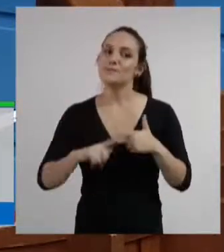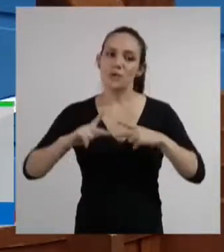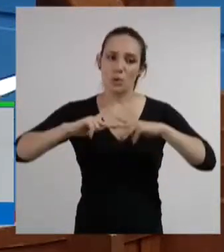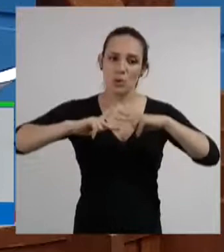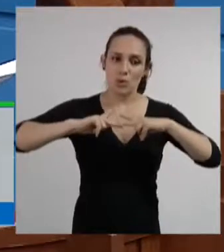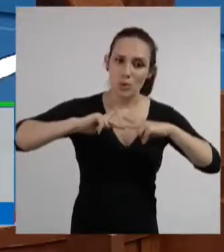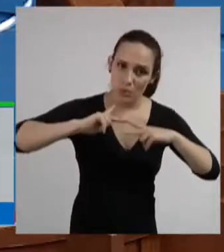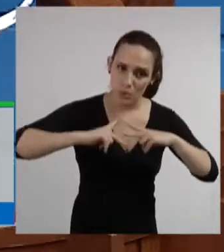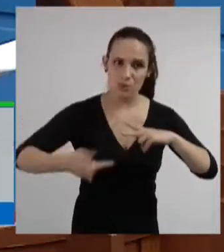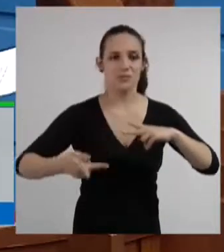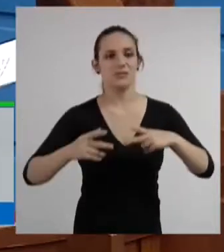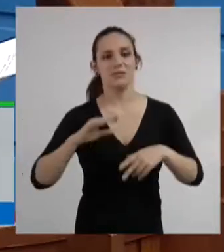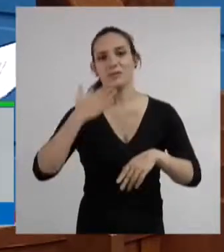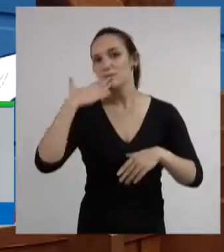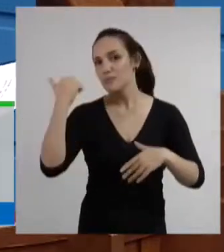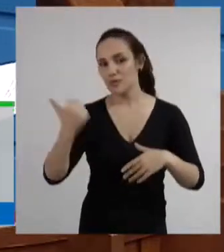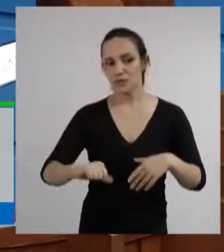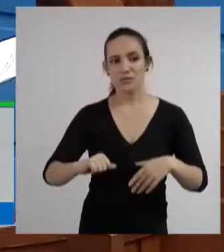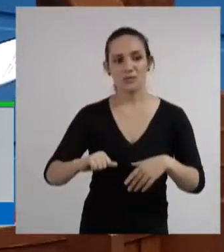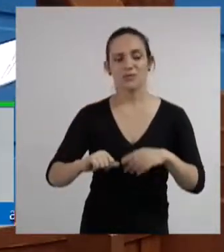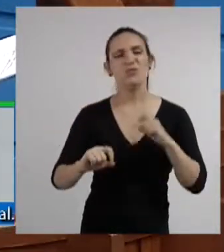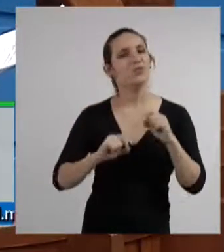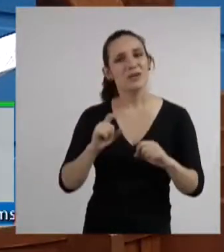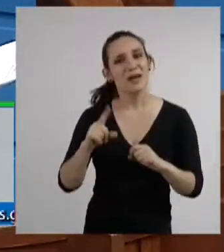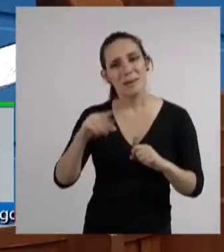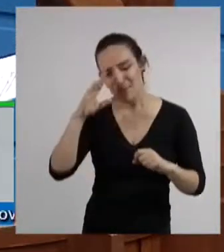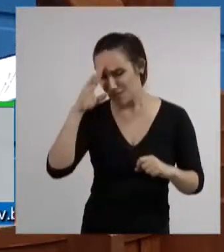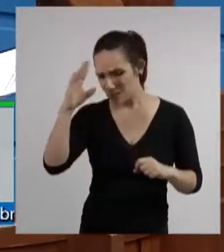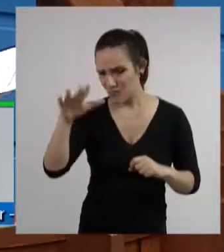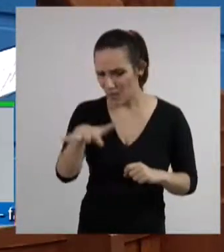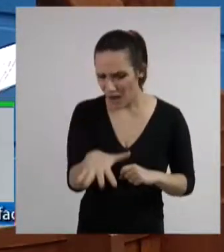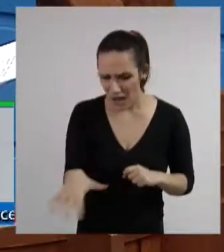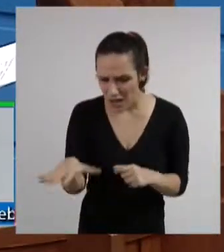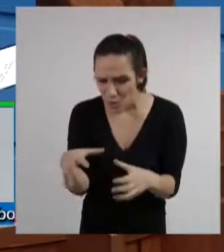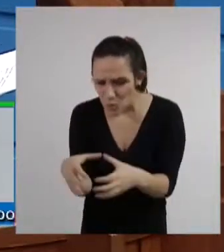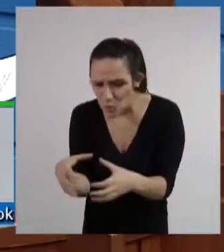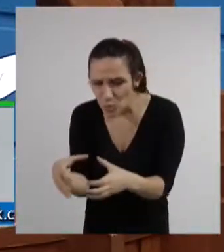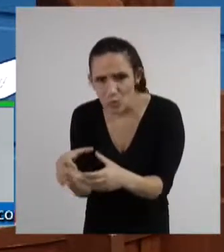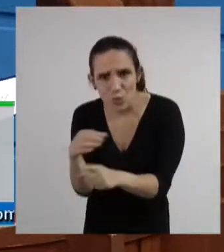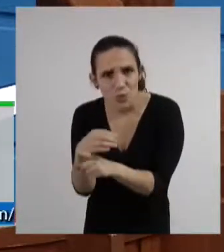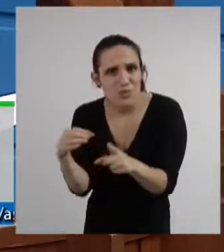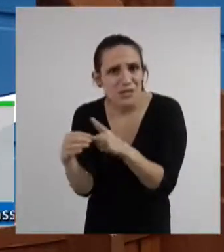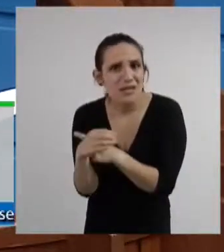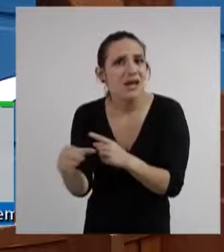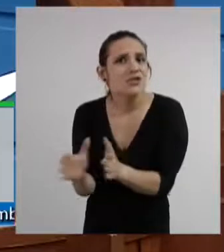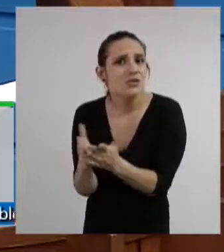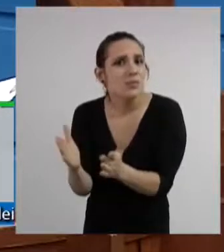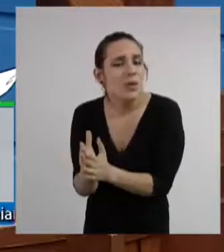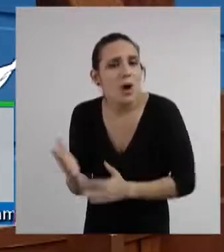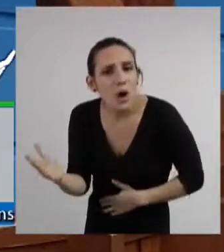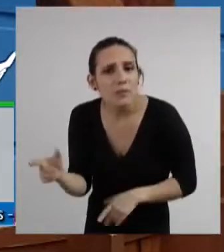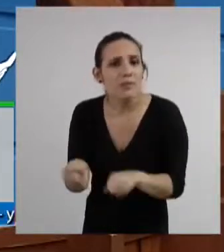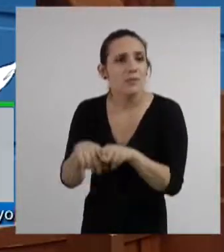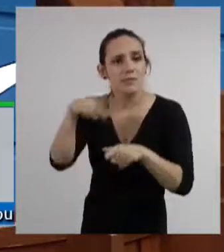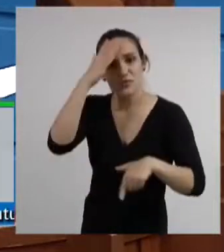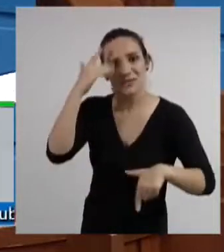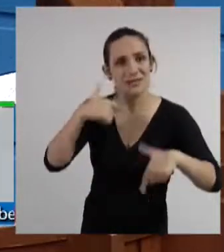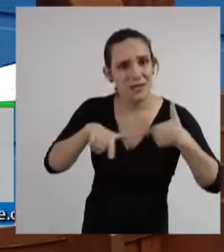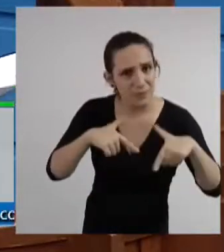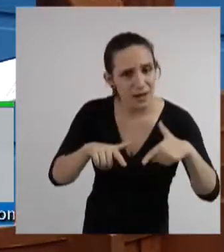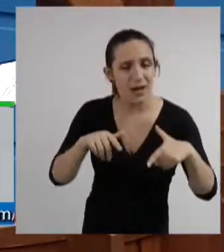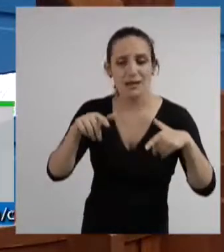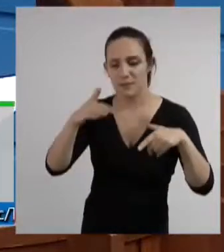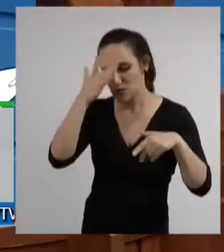consequências, principalmente para as camadas populares, para os trabalhadores, para